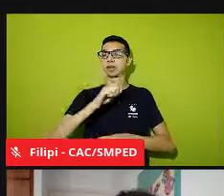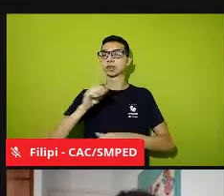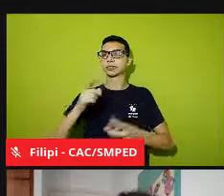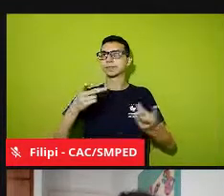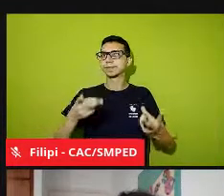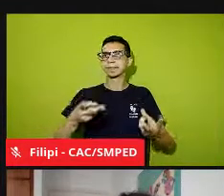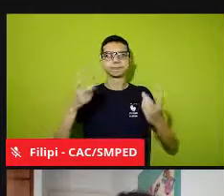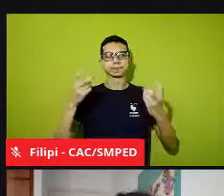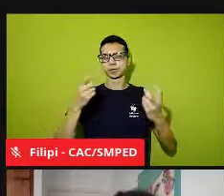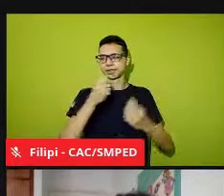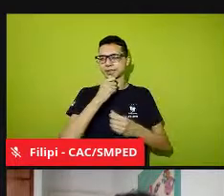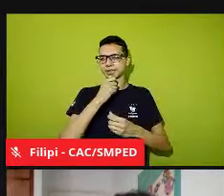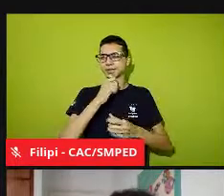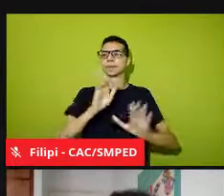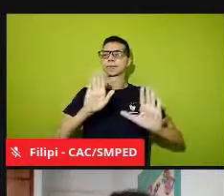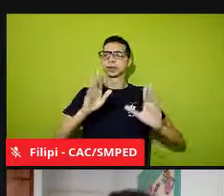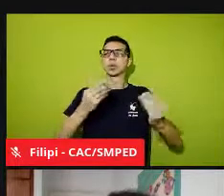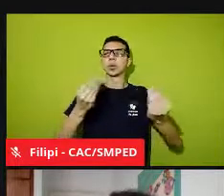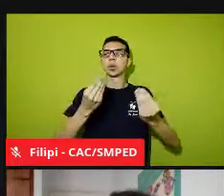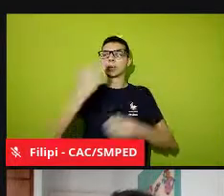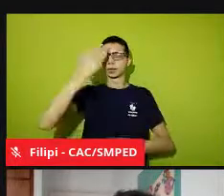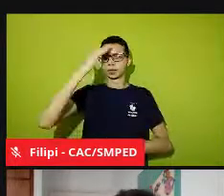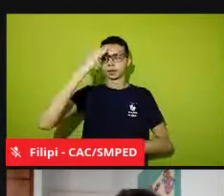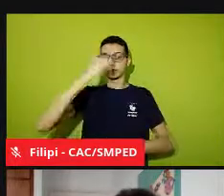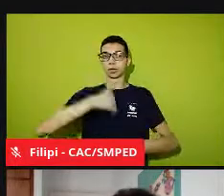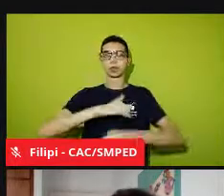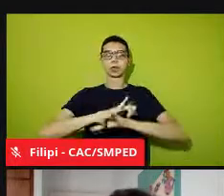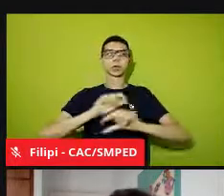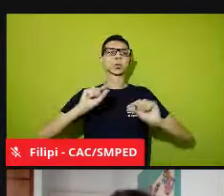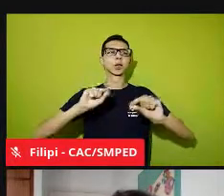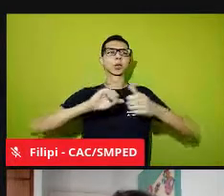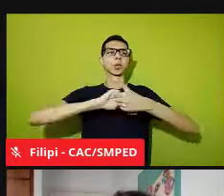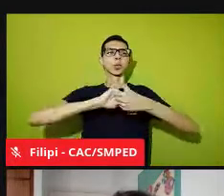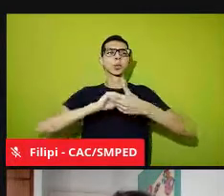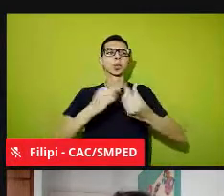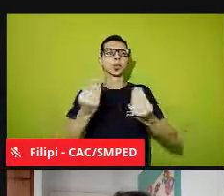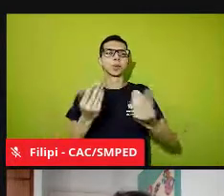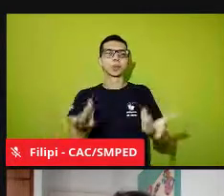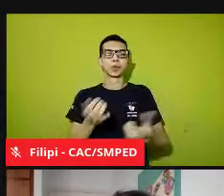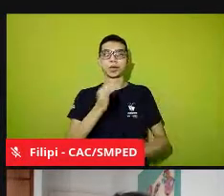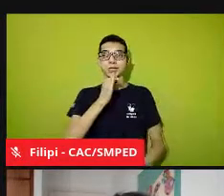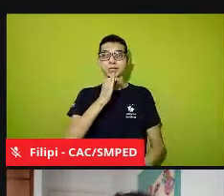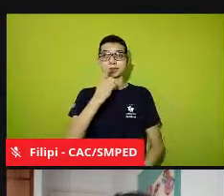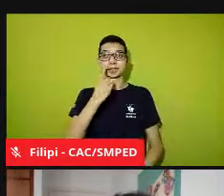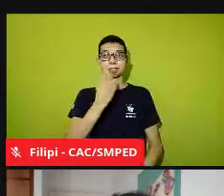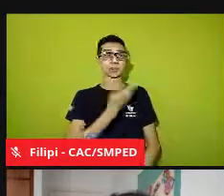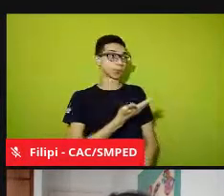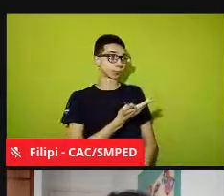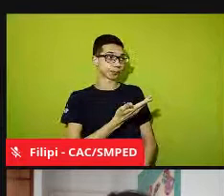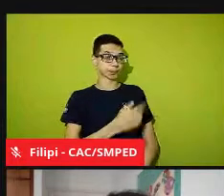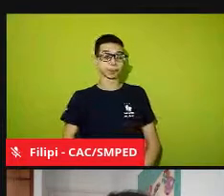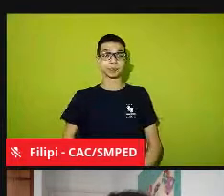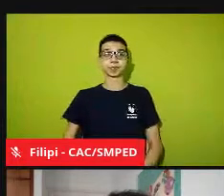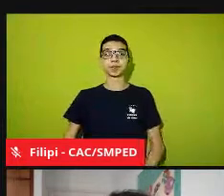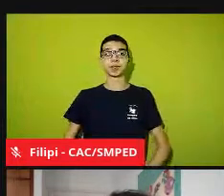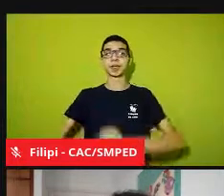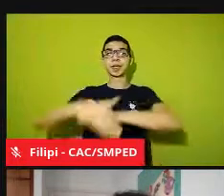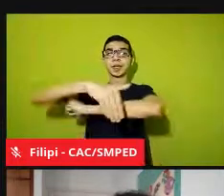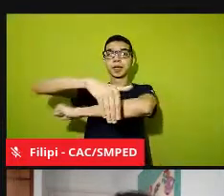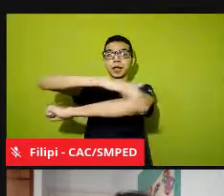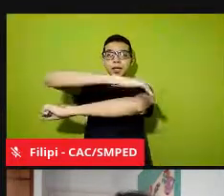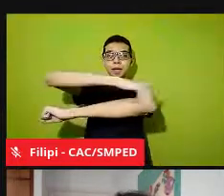vocês entenderem que tipo de qualificação que a gente está falando, né? Então, por exemplo, isso daqui era uma esquina padrão desse lugar,